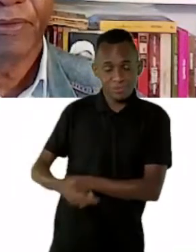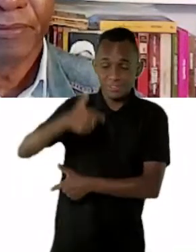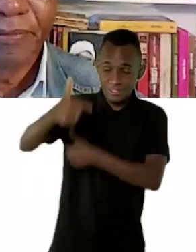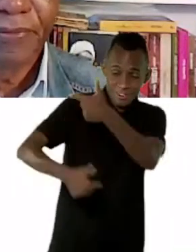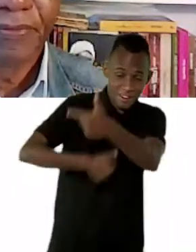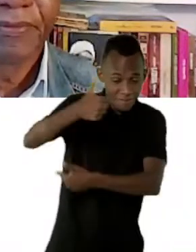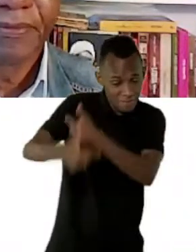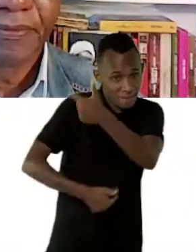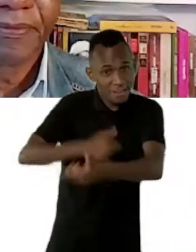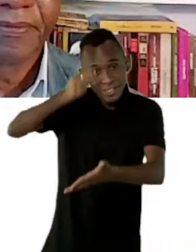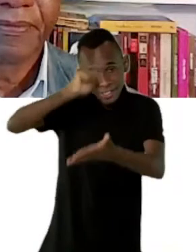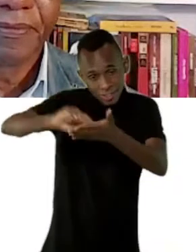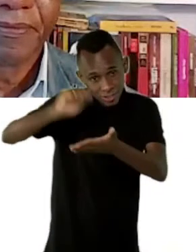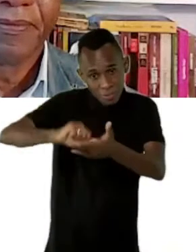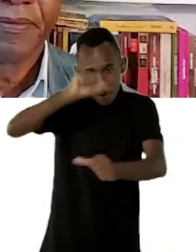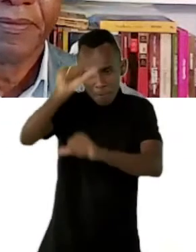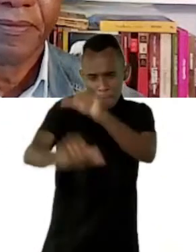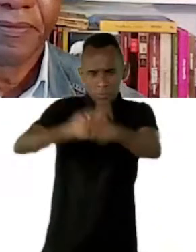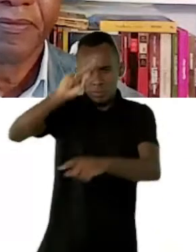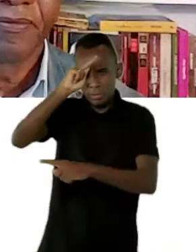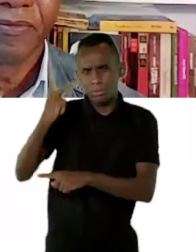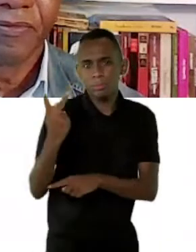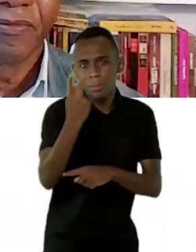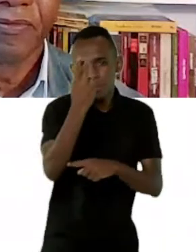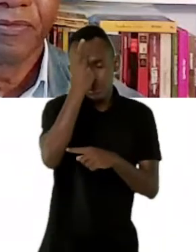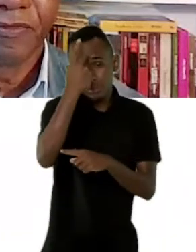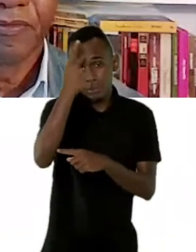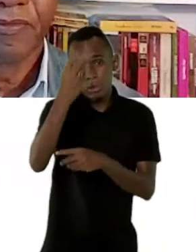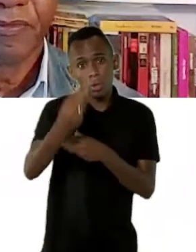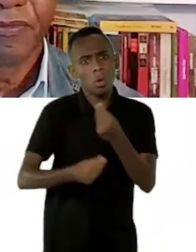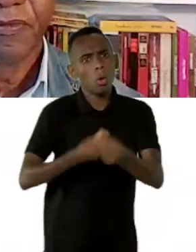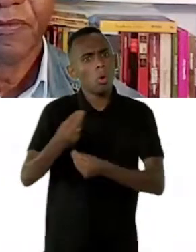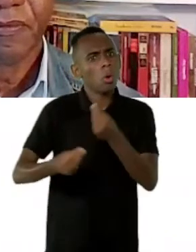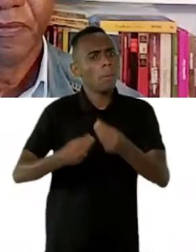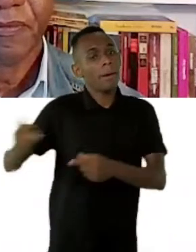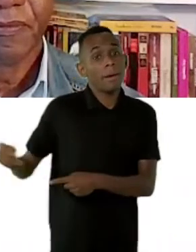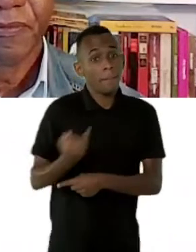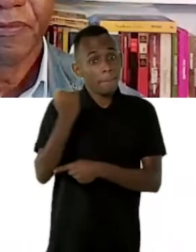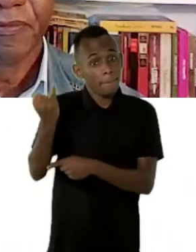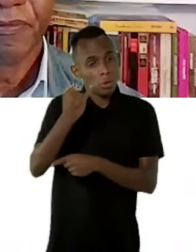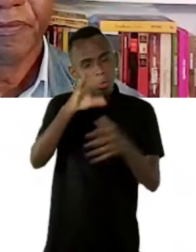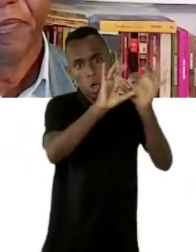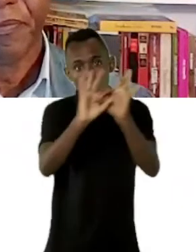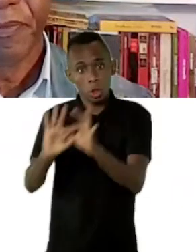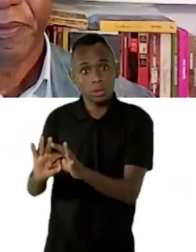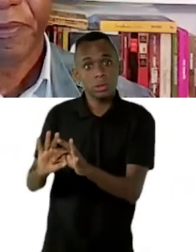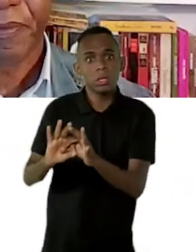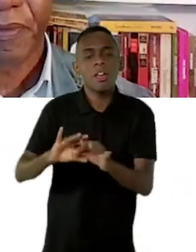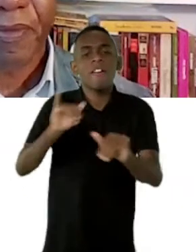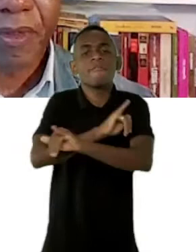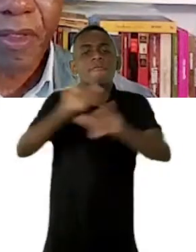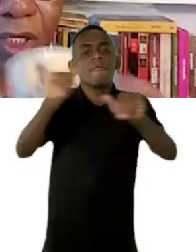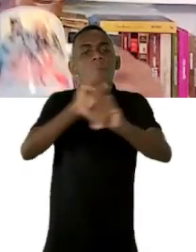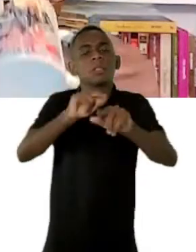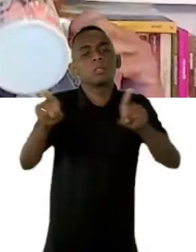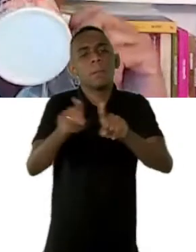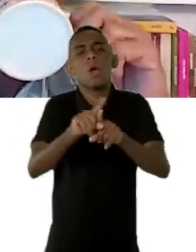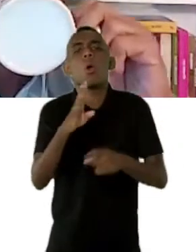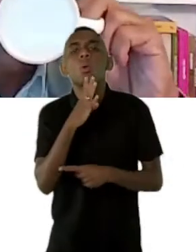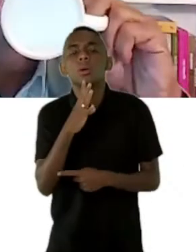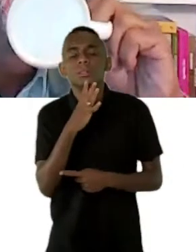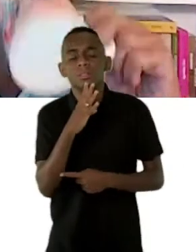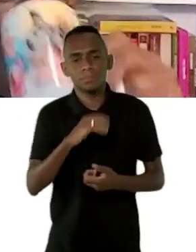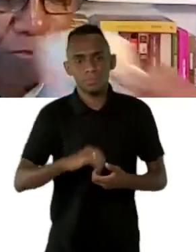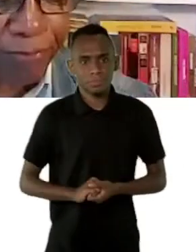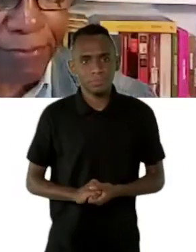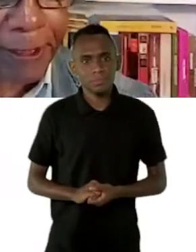mudar esta visão com o que é mais importante nesse contexto, que é informação e conhecimento.